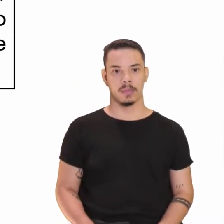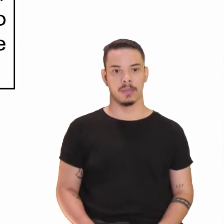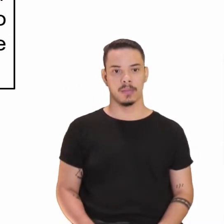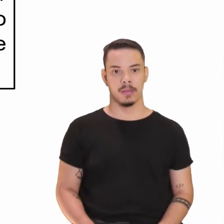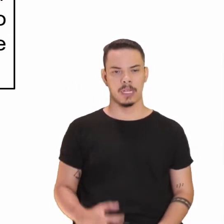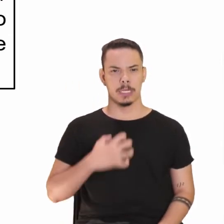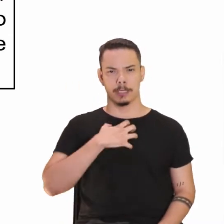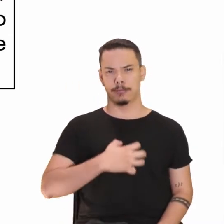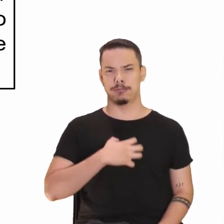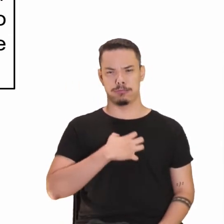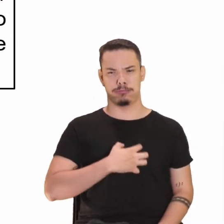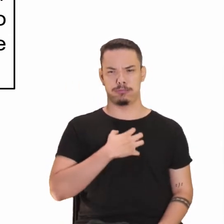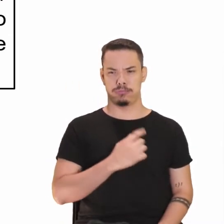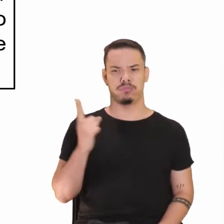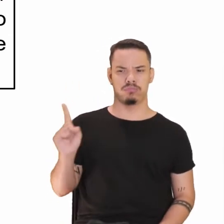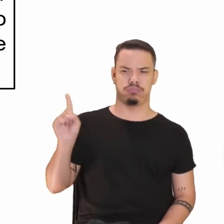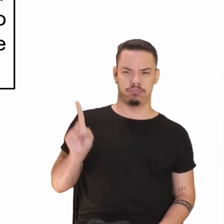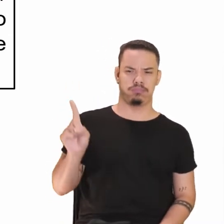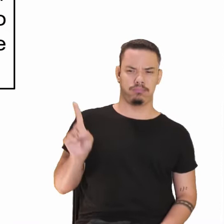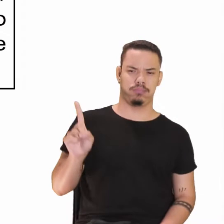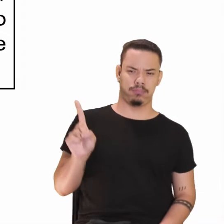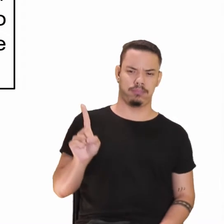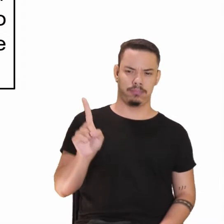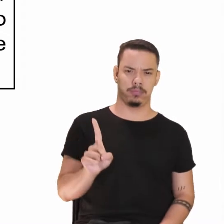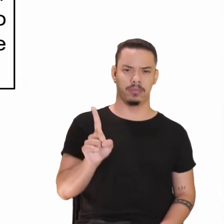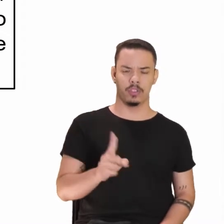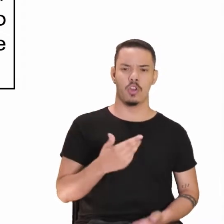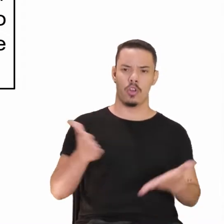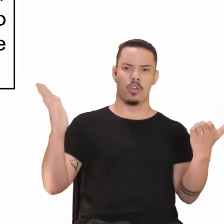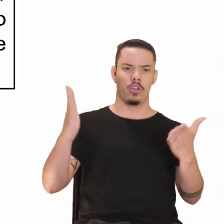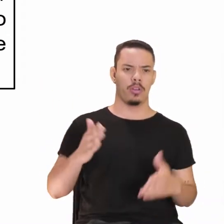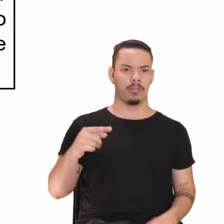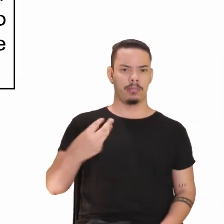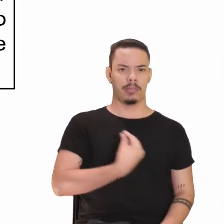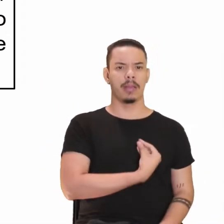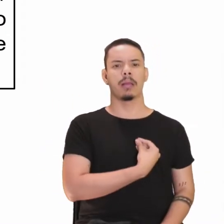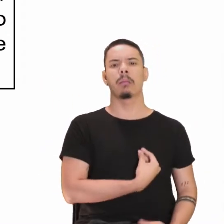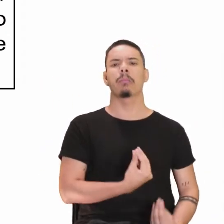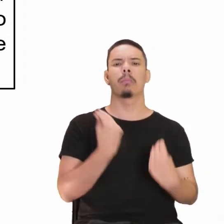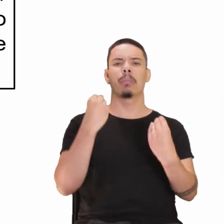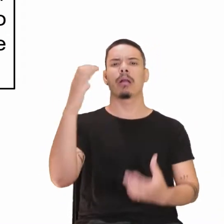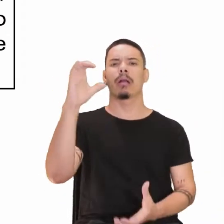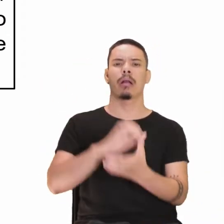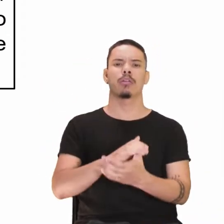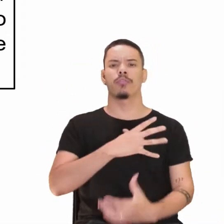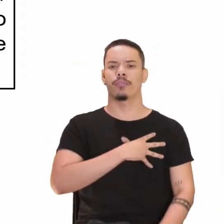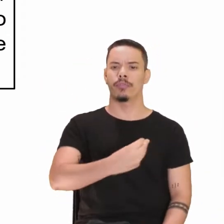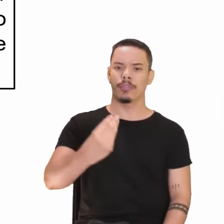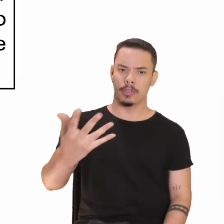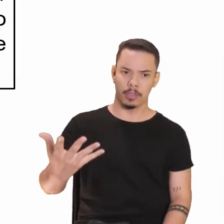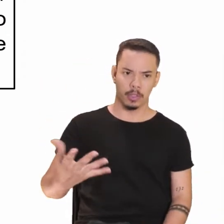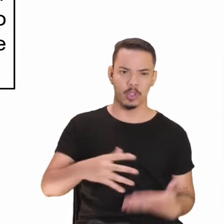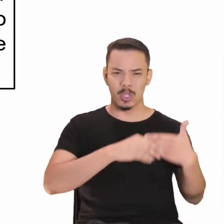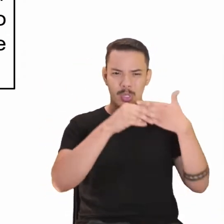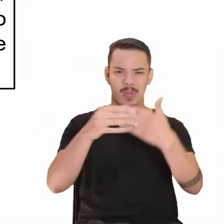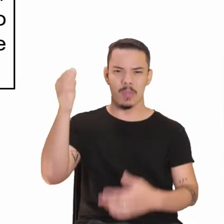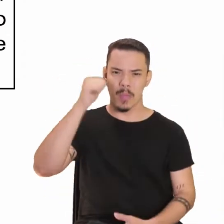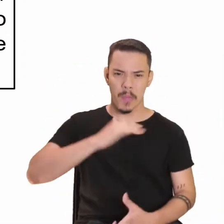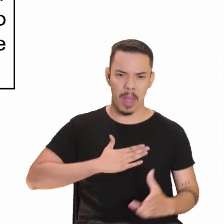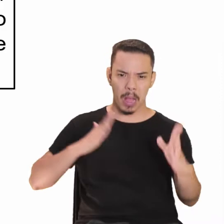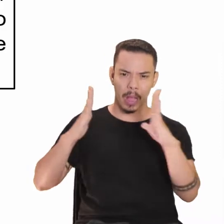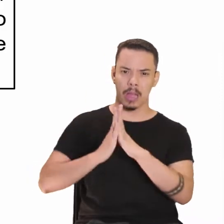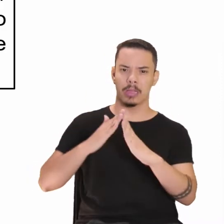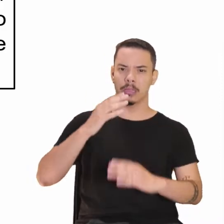com muita raiva. Ora, eis que está aqui. Para que se casou, meu filho? E trouxe essa mulher para